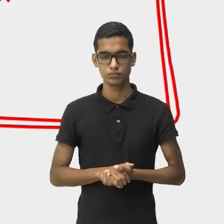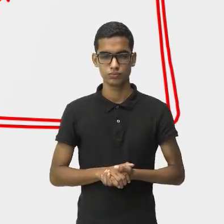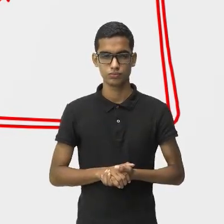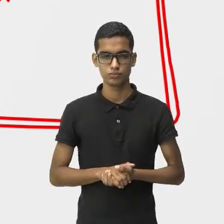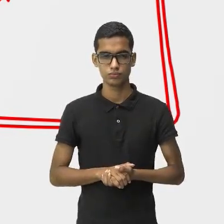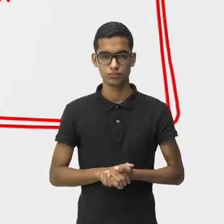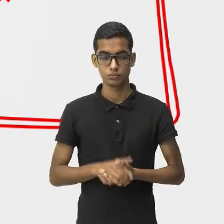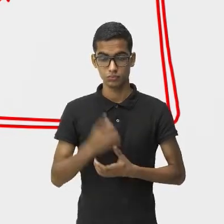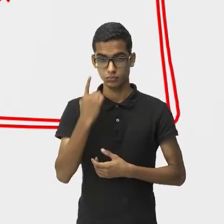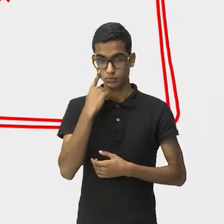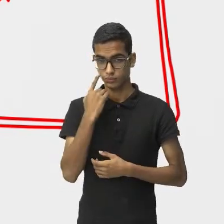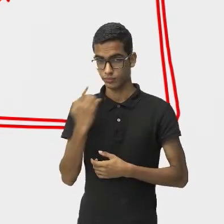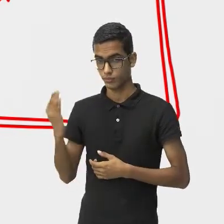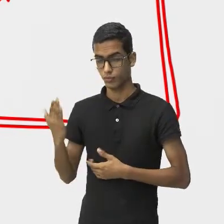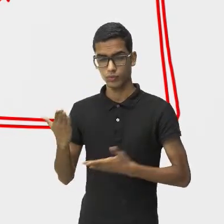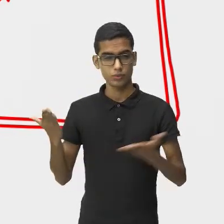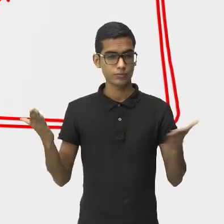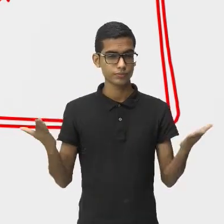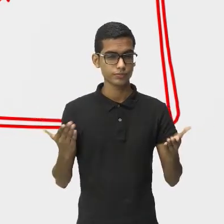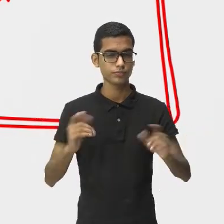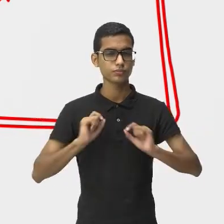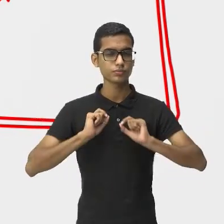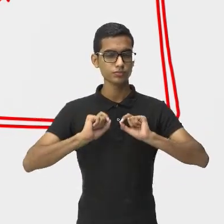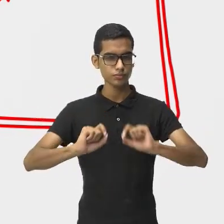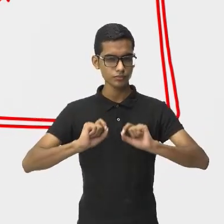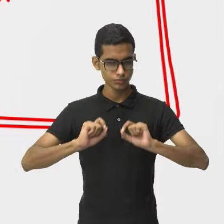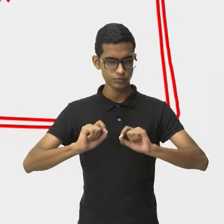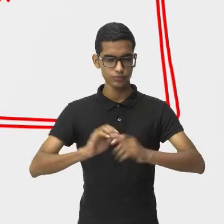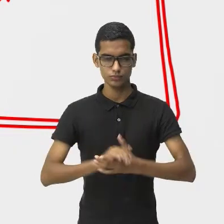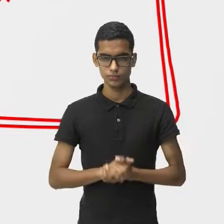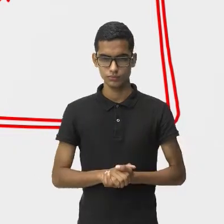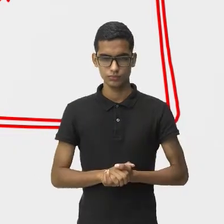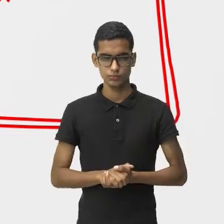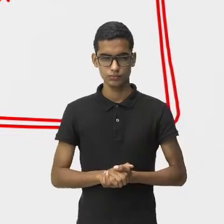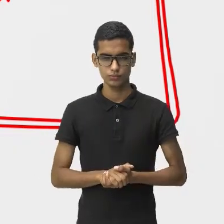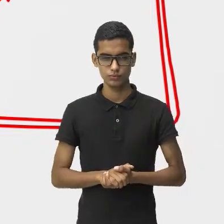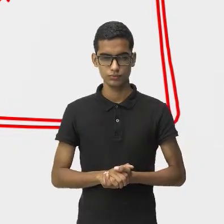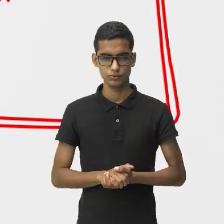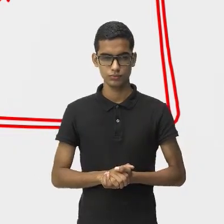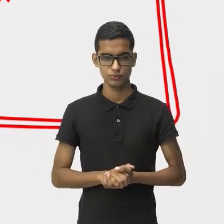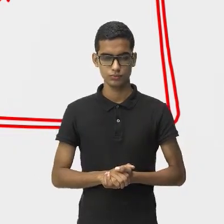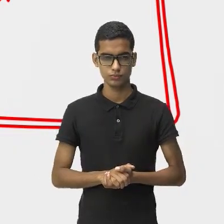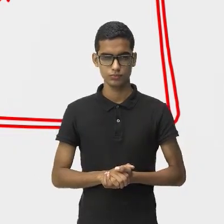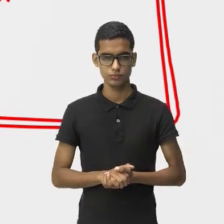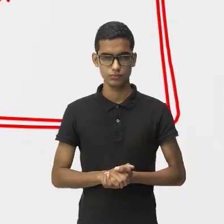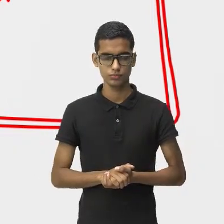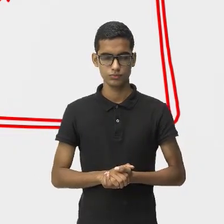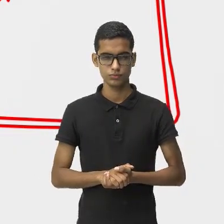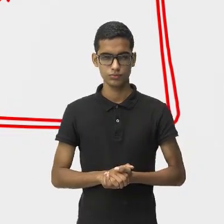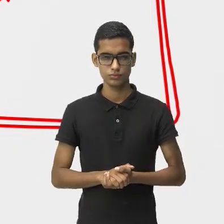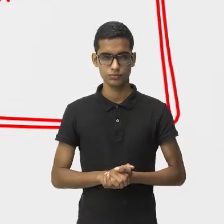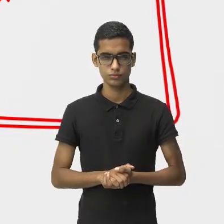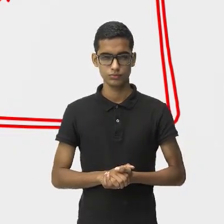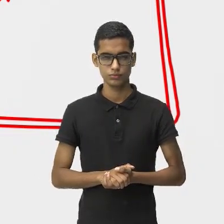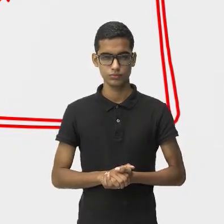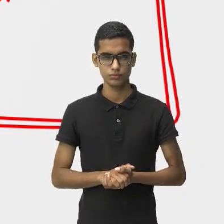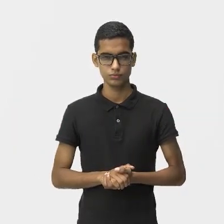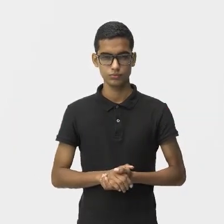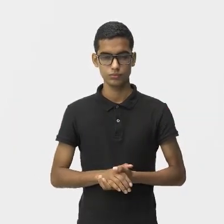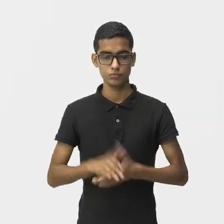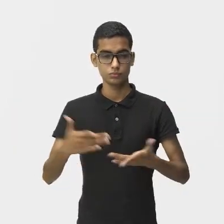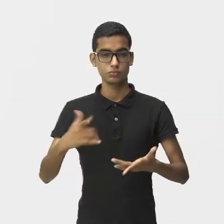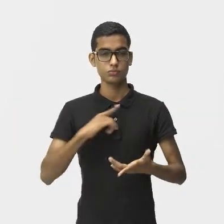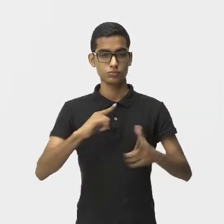pessoal, agora o que acontece, né, quando nós temos o